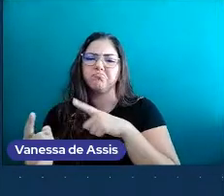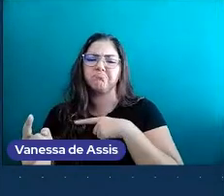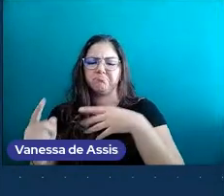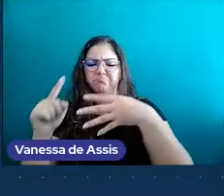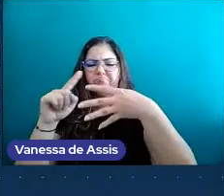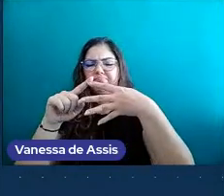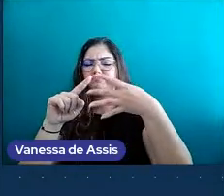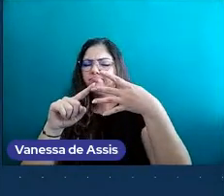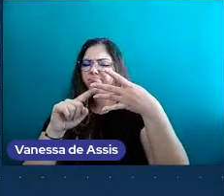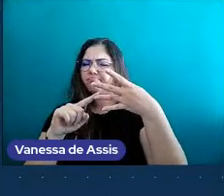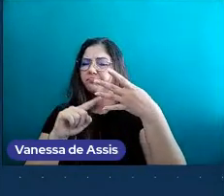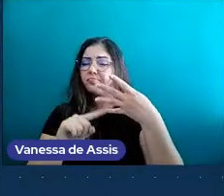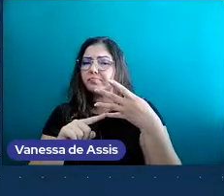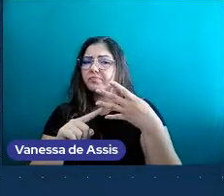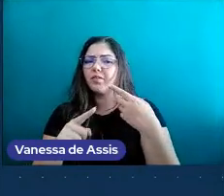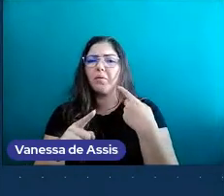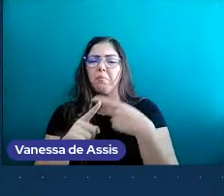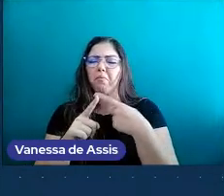tanto